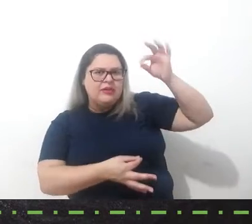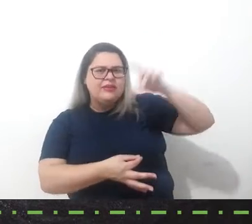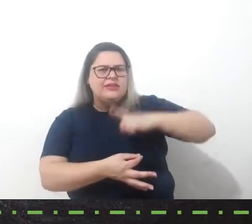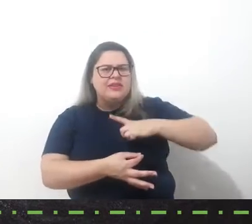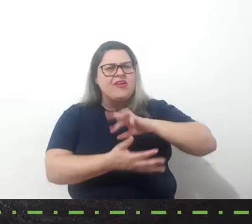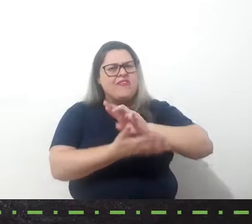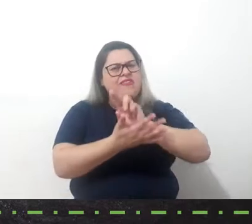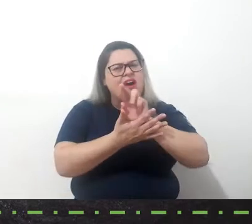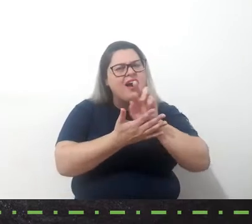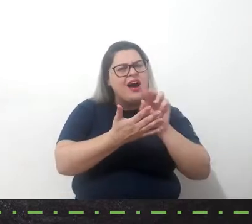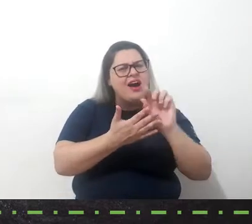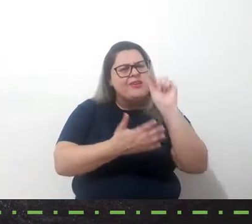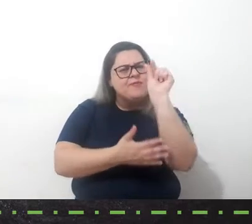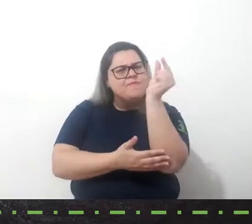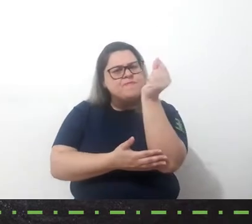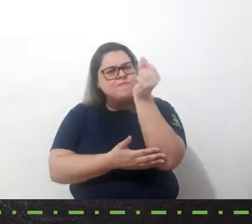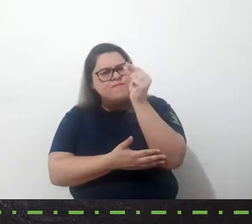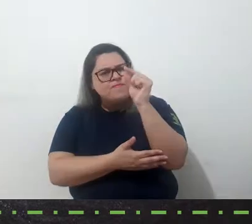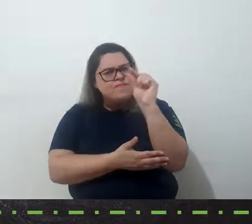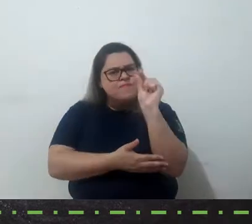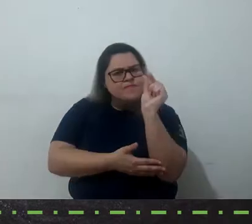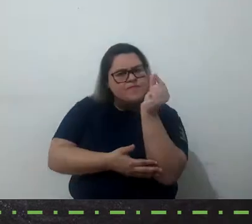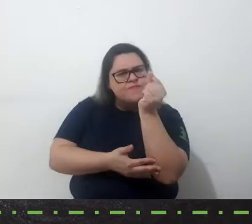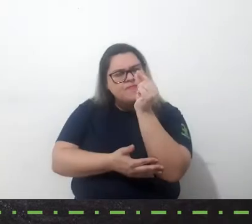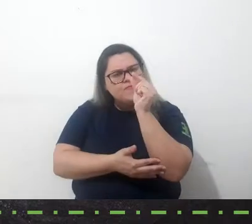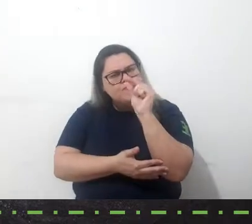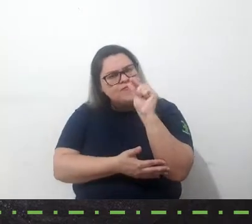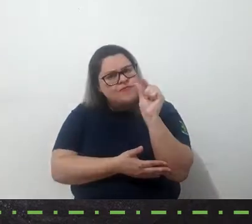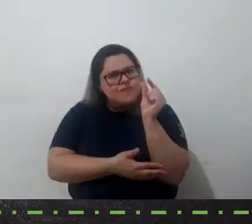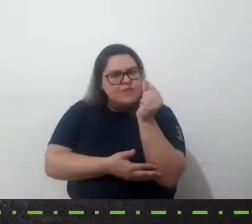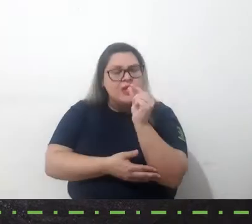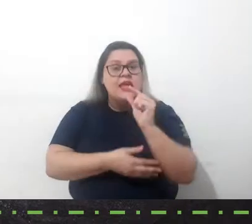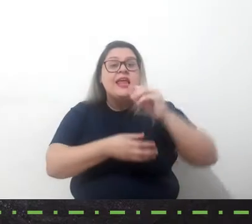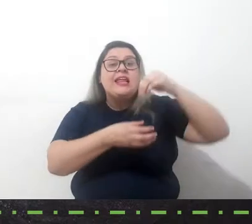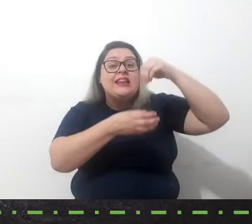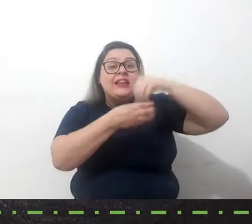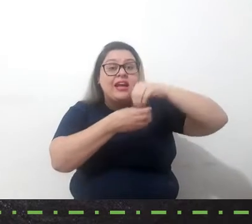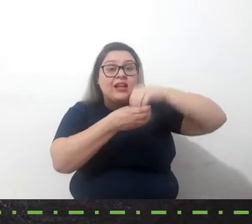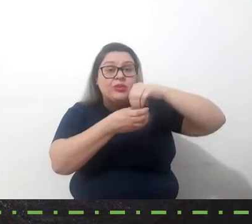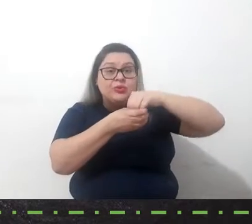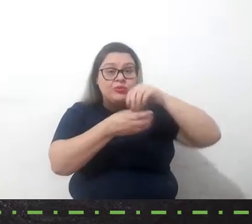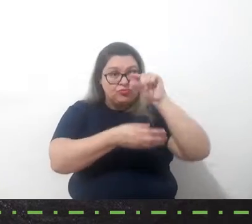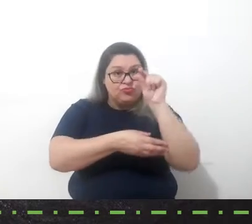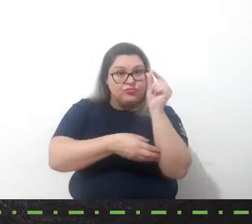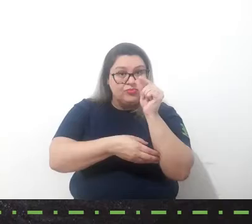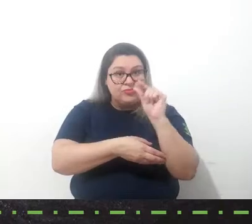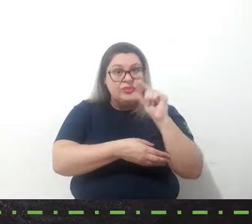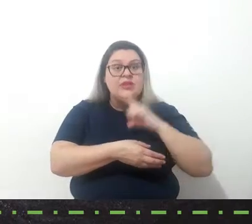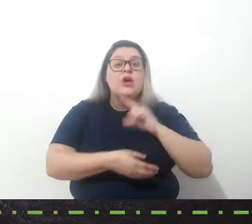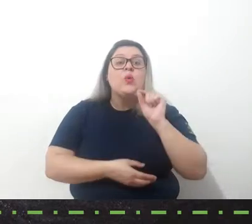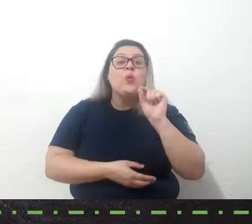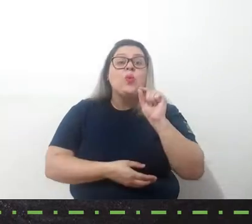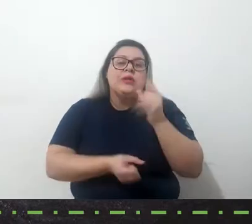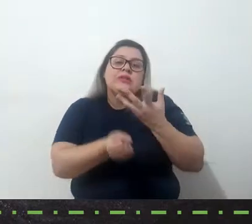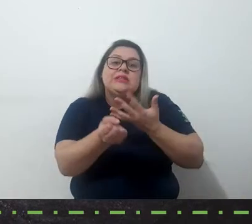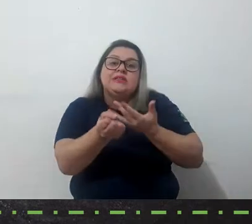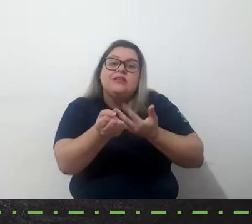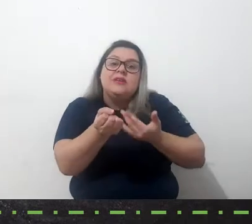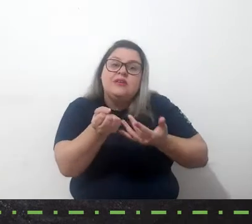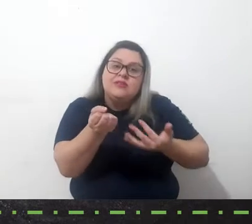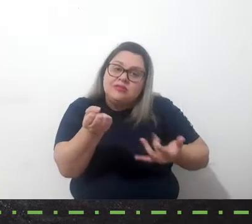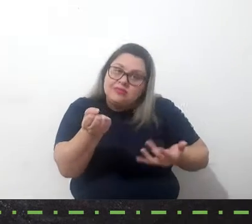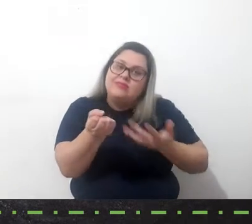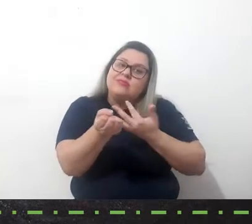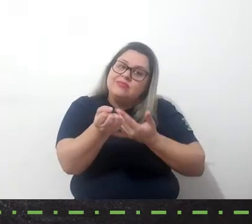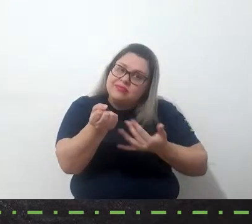várias voltinhas entre eles, tá? Dentro dessas voltinhas tem sangue, tá? Corrente